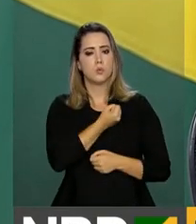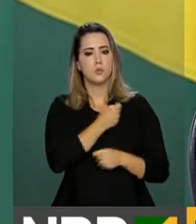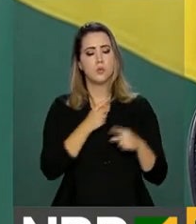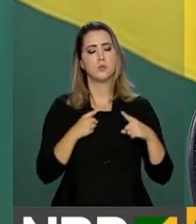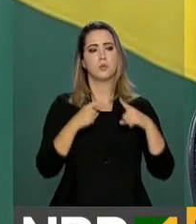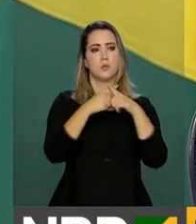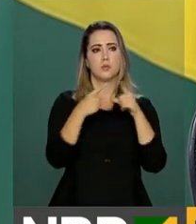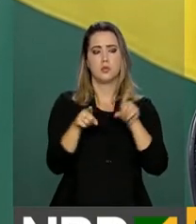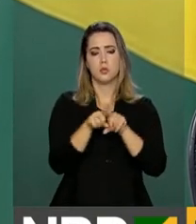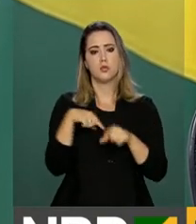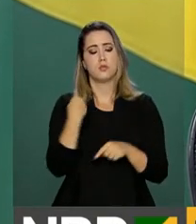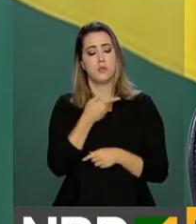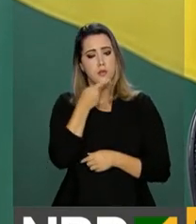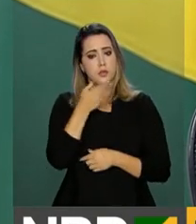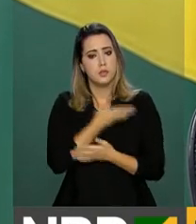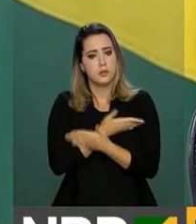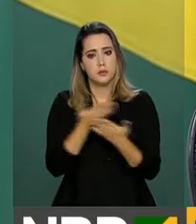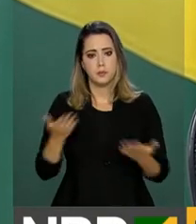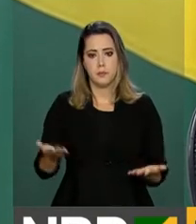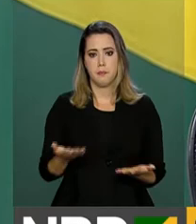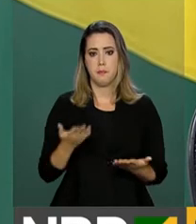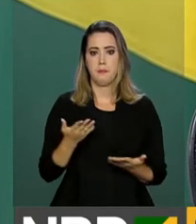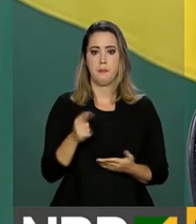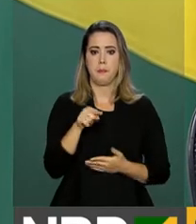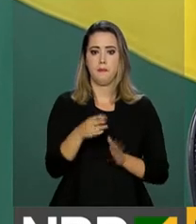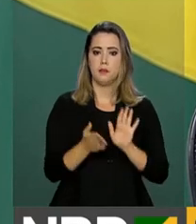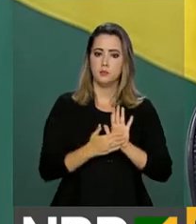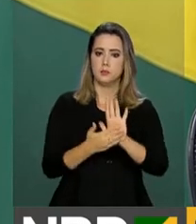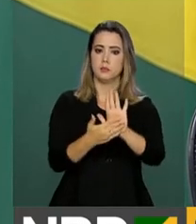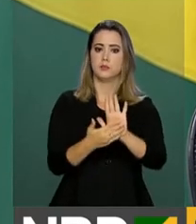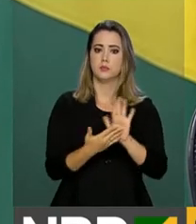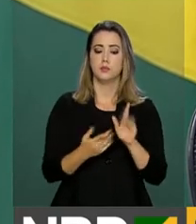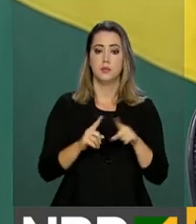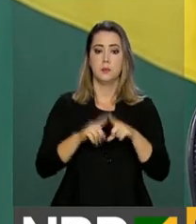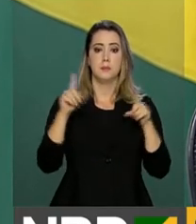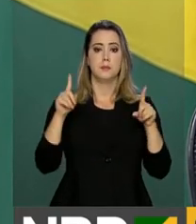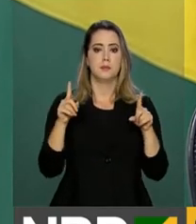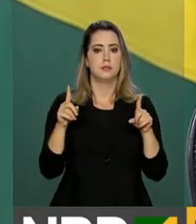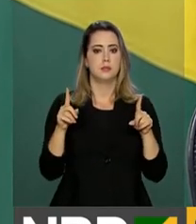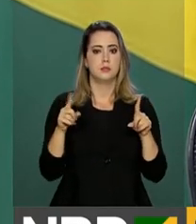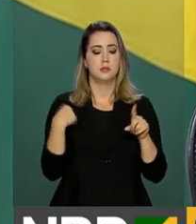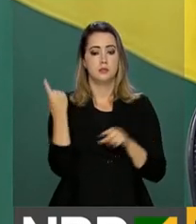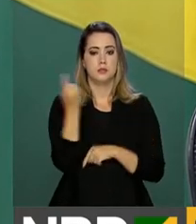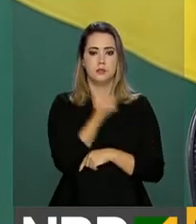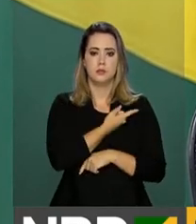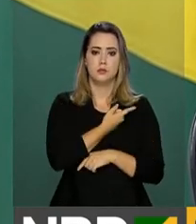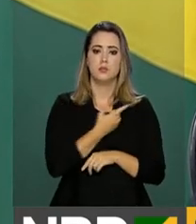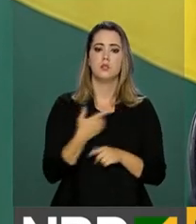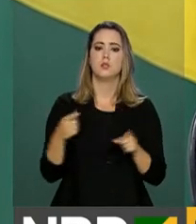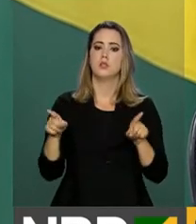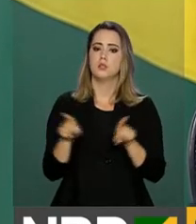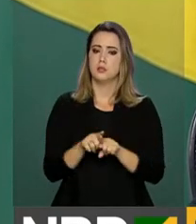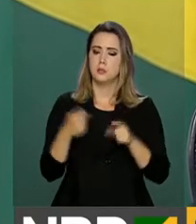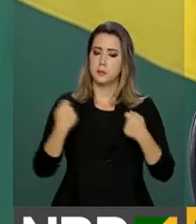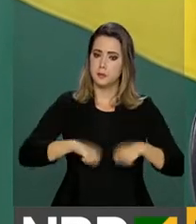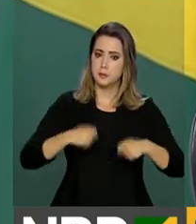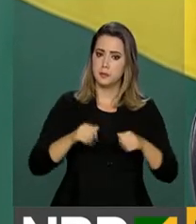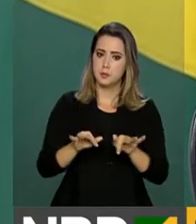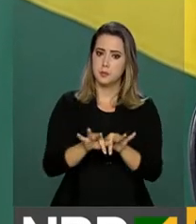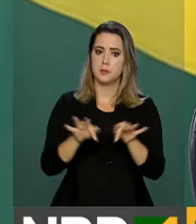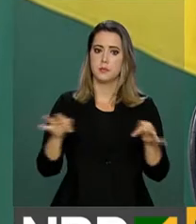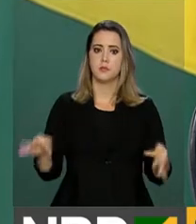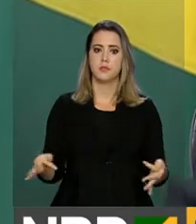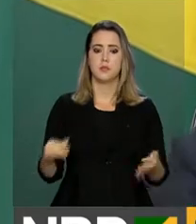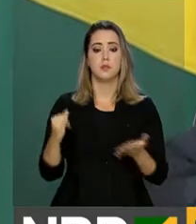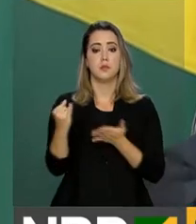pelo que eu acabei de apontar mas a nós haveremos também de simplificar o sistema